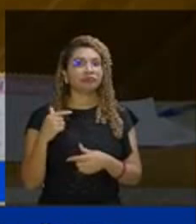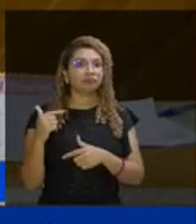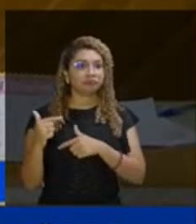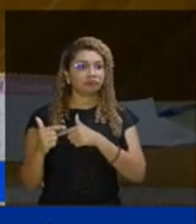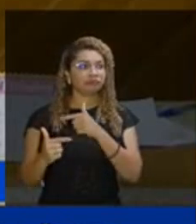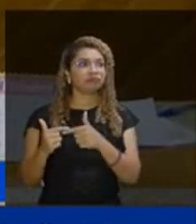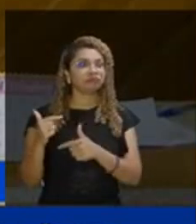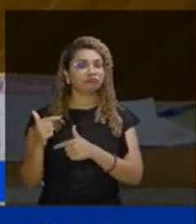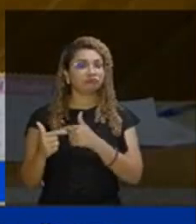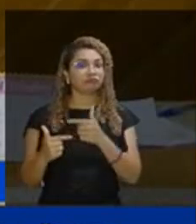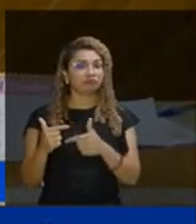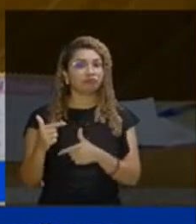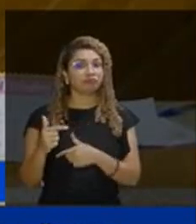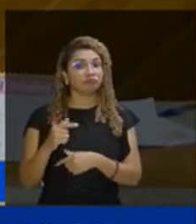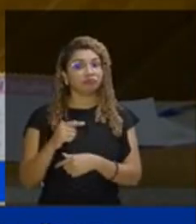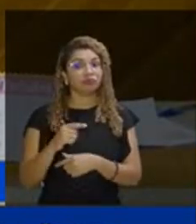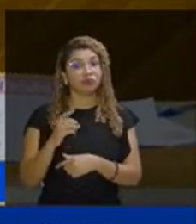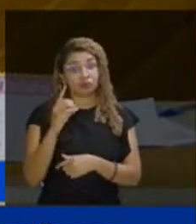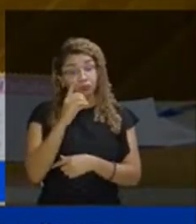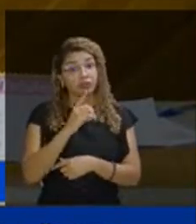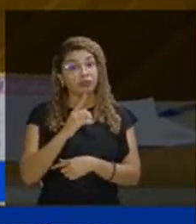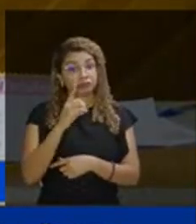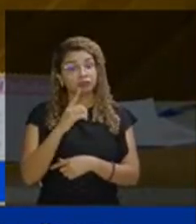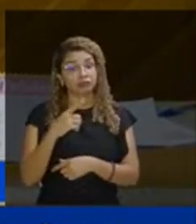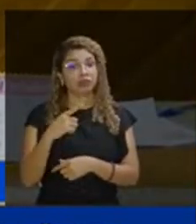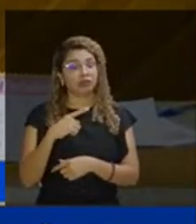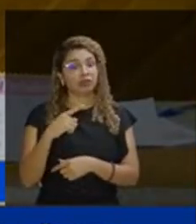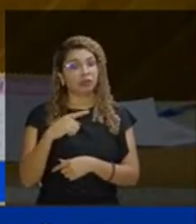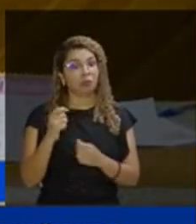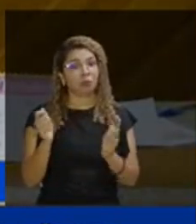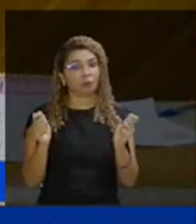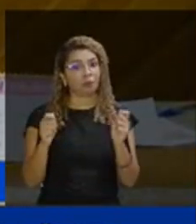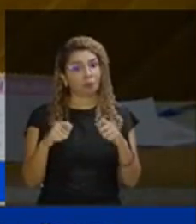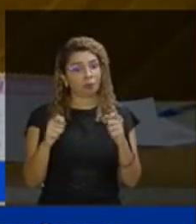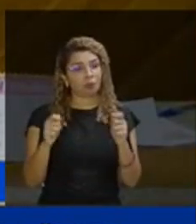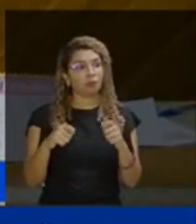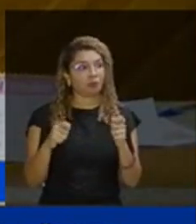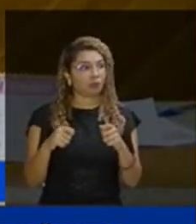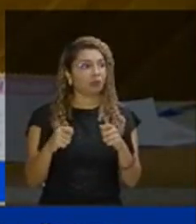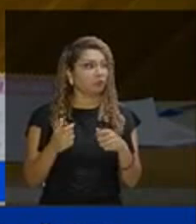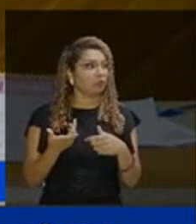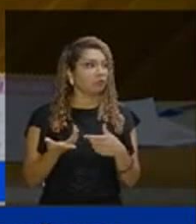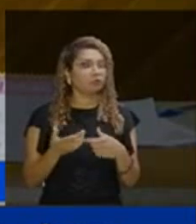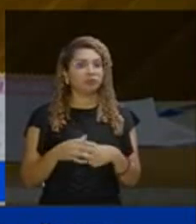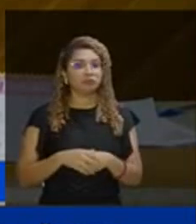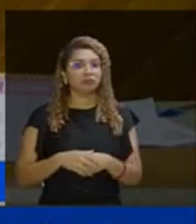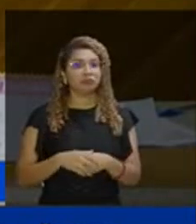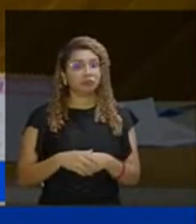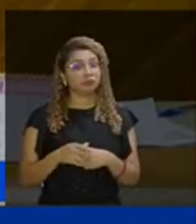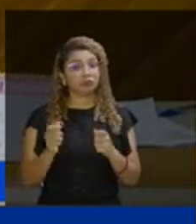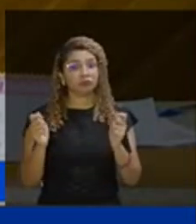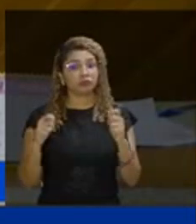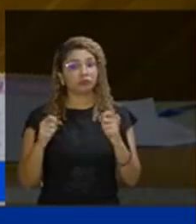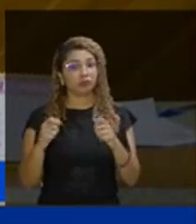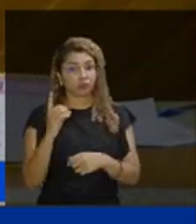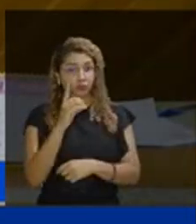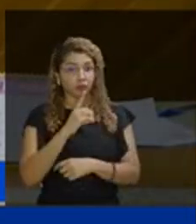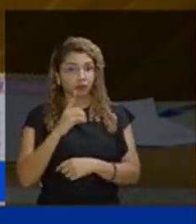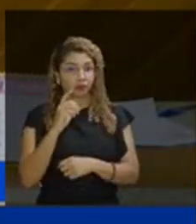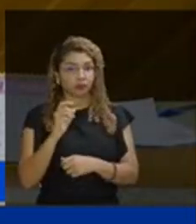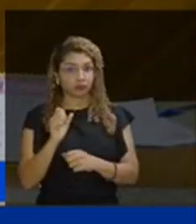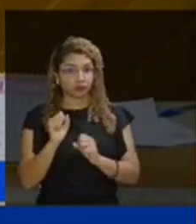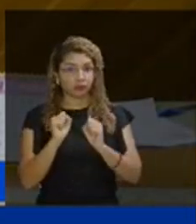dia 6, no domingo. Podemos, como nós estamos em plantão, nós tiramos um tempo, pode ser